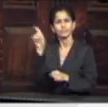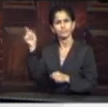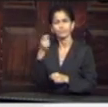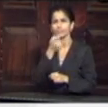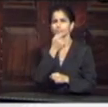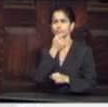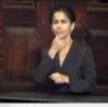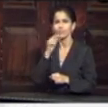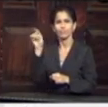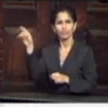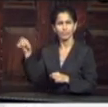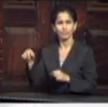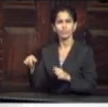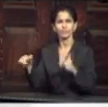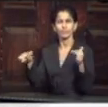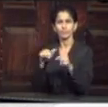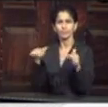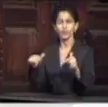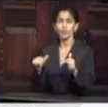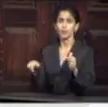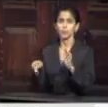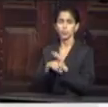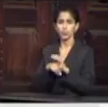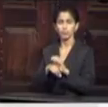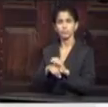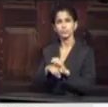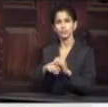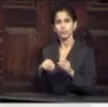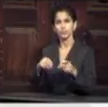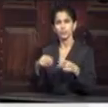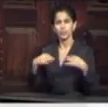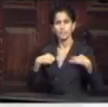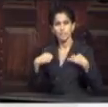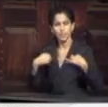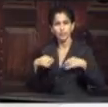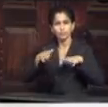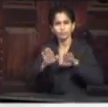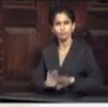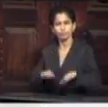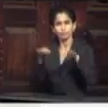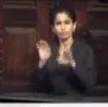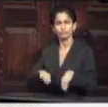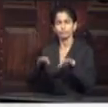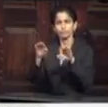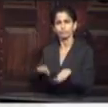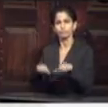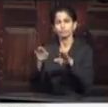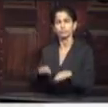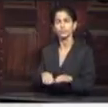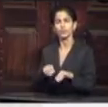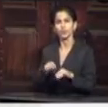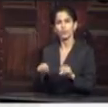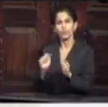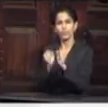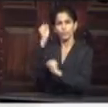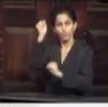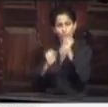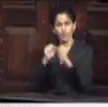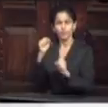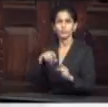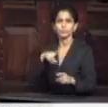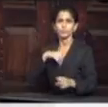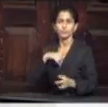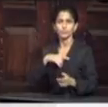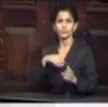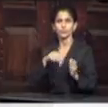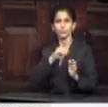os empresários das empresas têxteis, né, diziam que fixar qualquer tipo de salário ia prejudicar